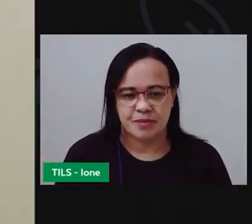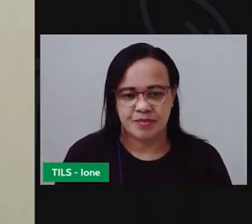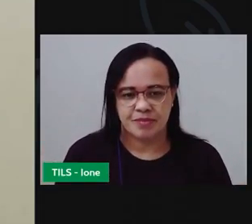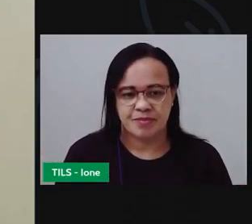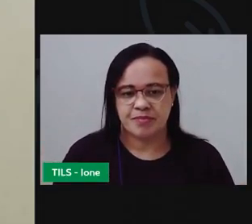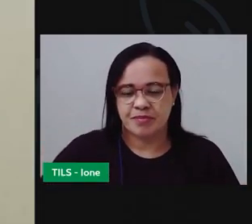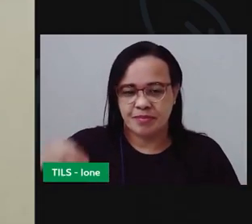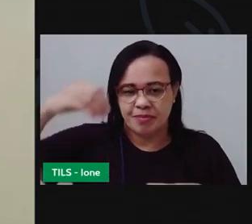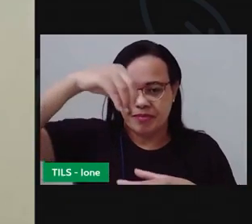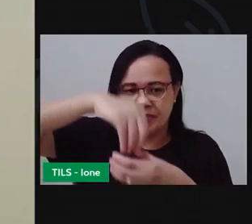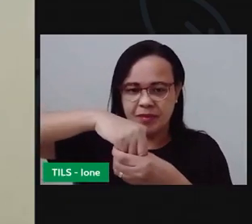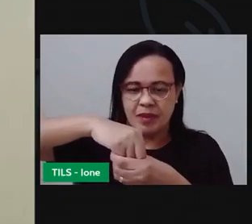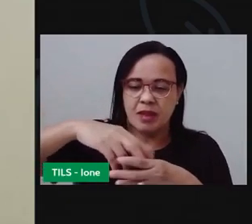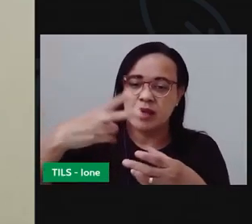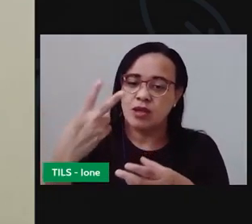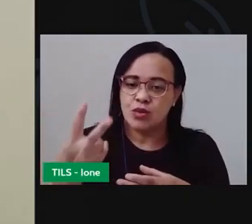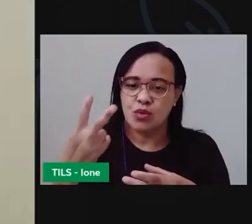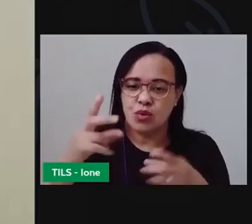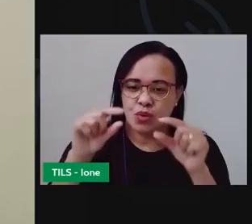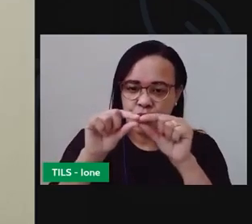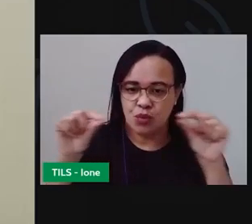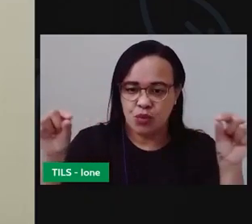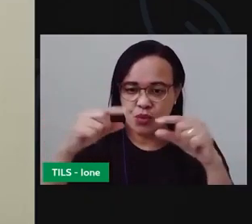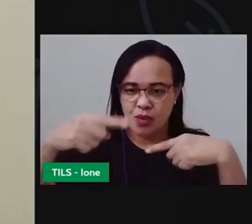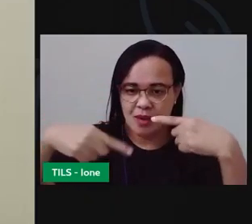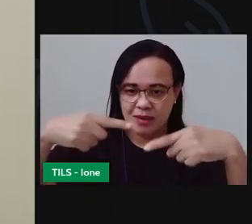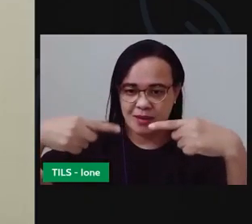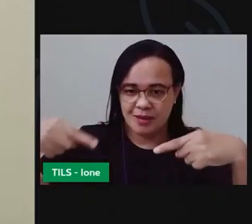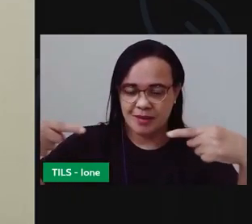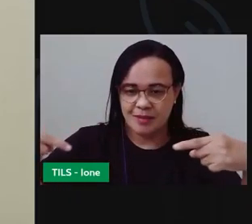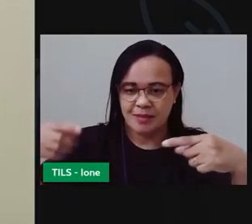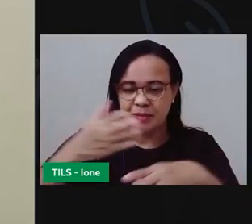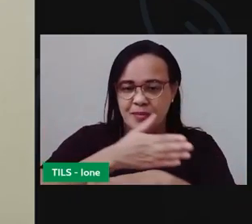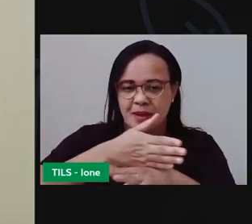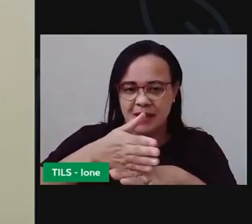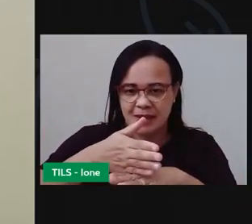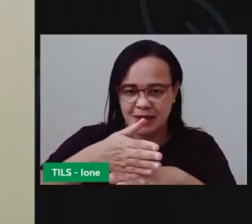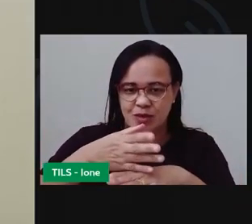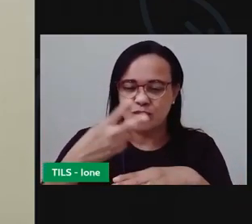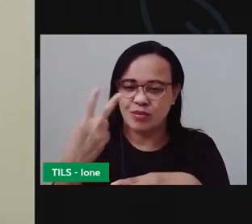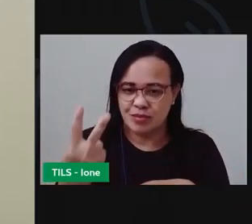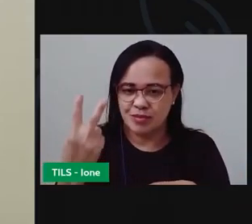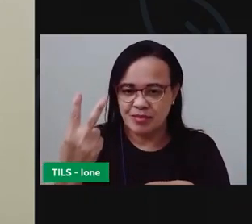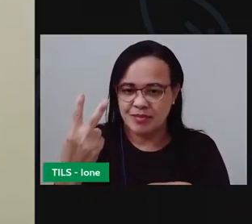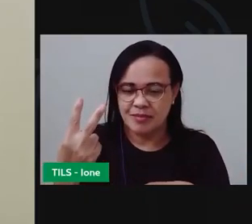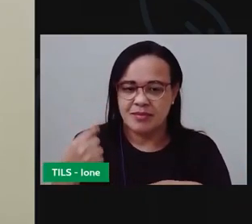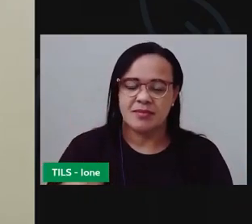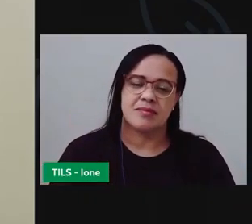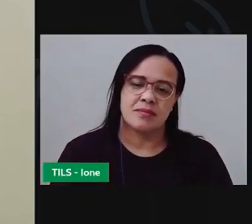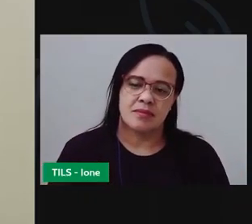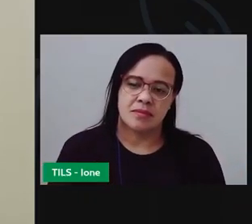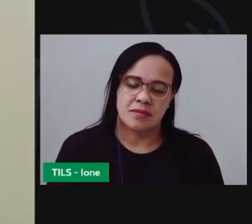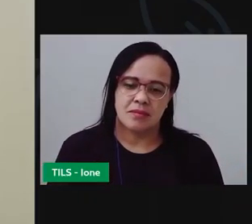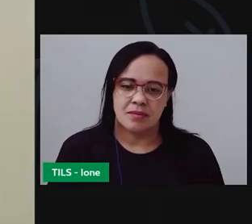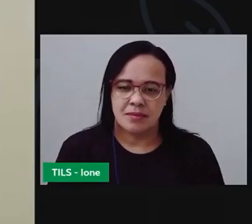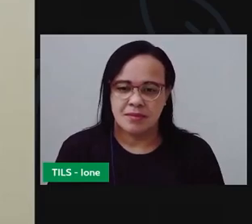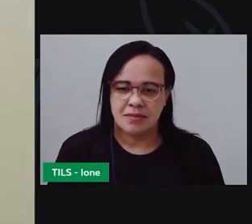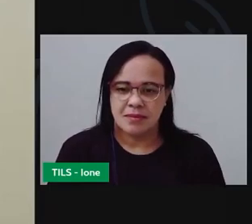E agora eu tenho duas tiras de barbante. Olha. Duas tiras de barbante.